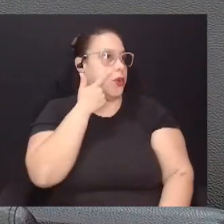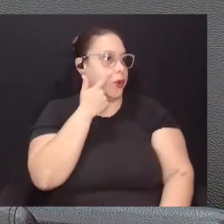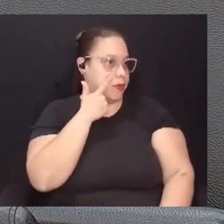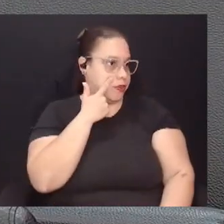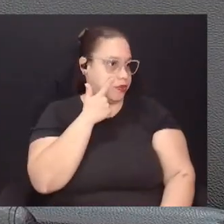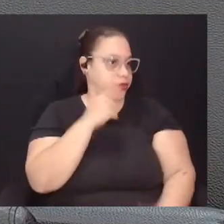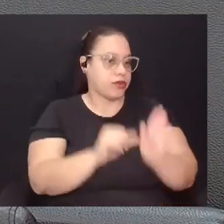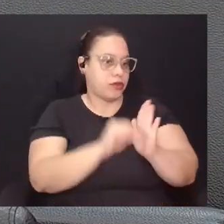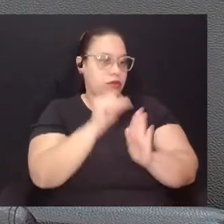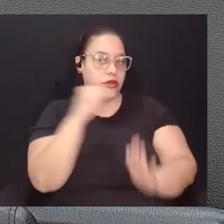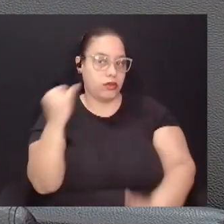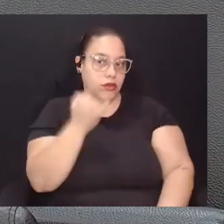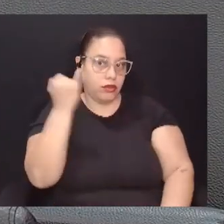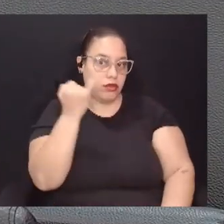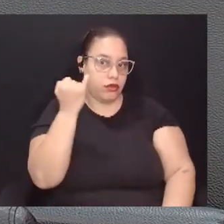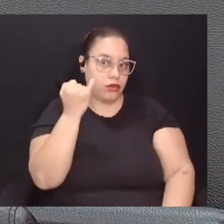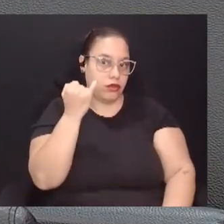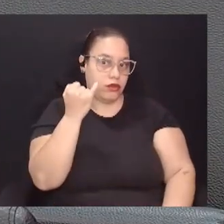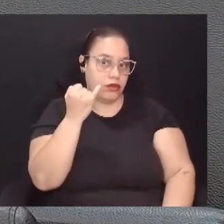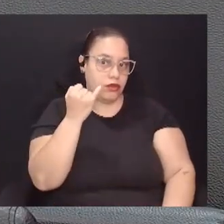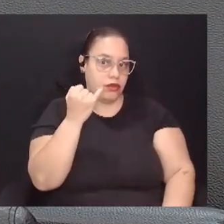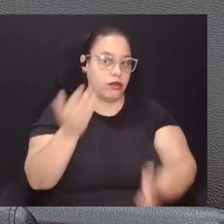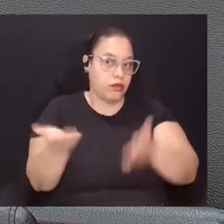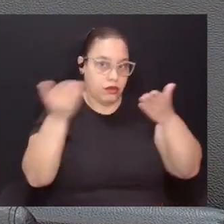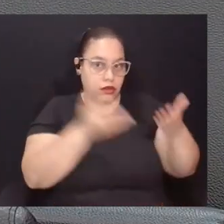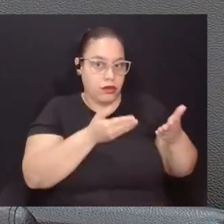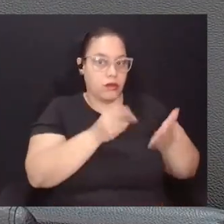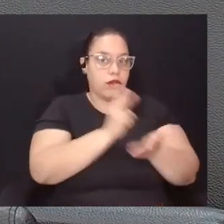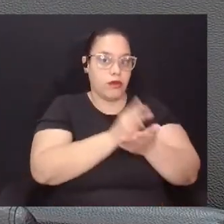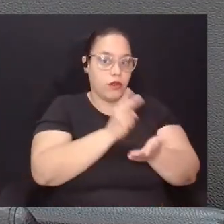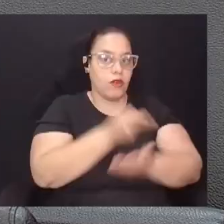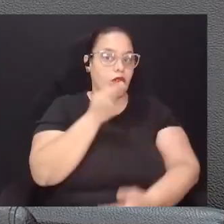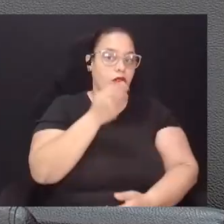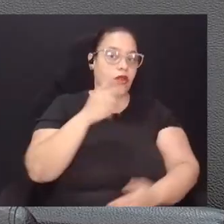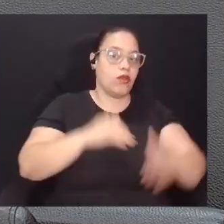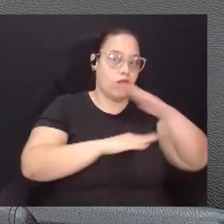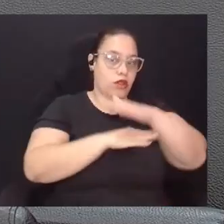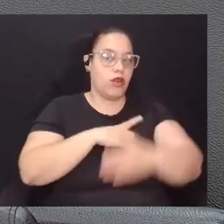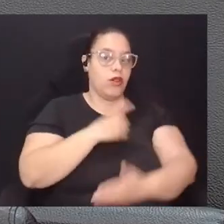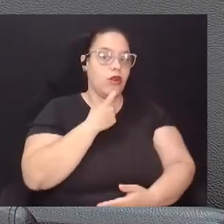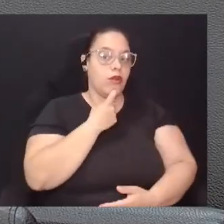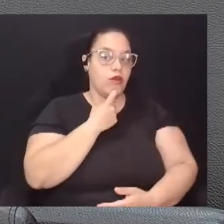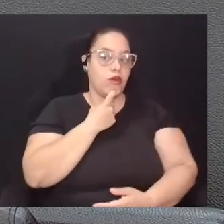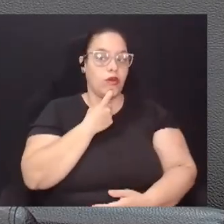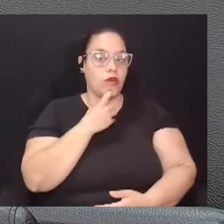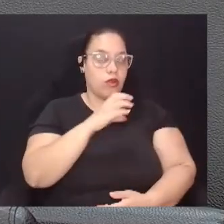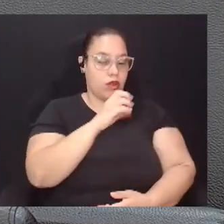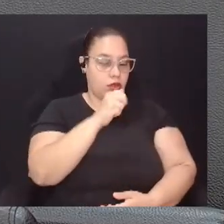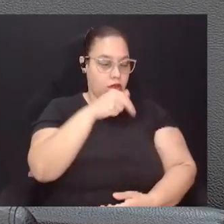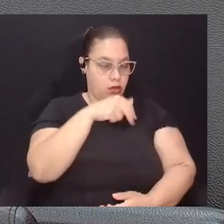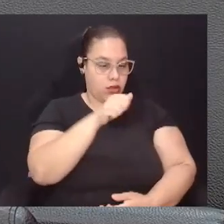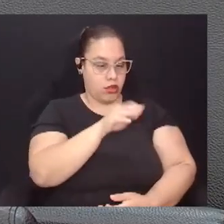Olha, primeiro eu acho que é muito importante trazer, né, que a gente sempre fala aqui dentro da Câmara Municipal de Campinas, é da